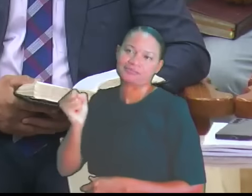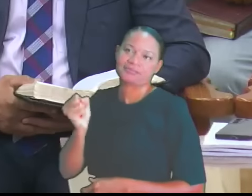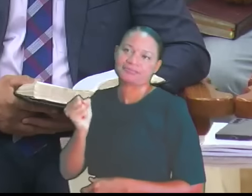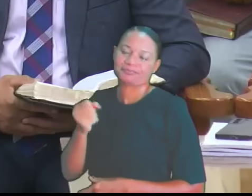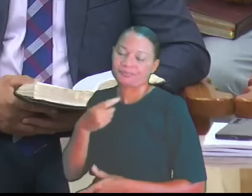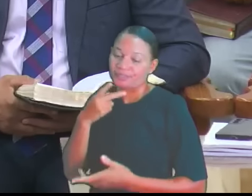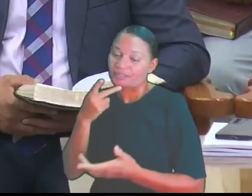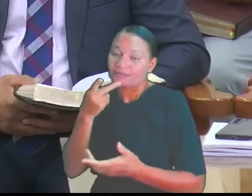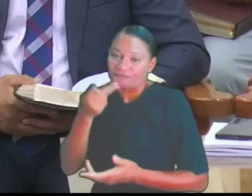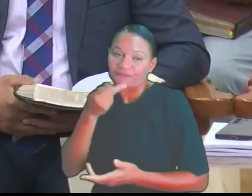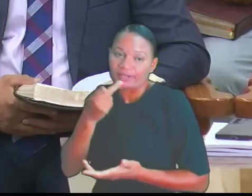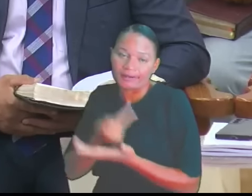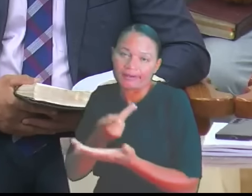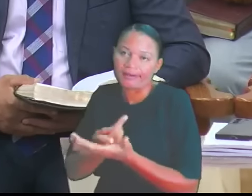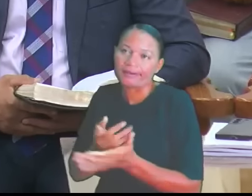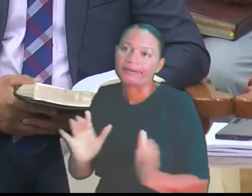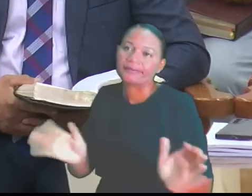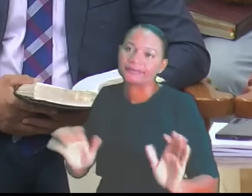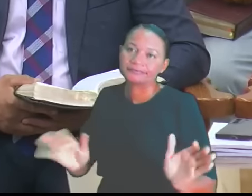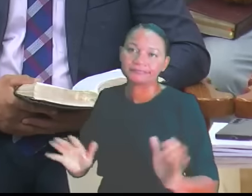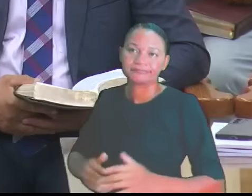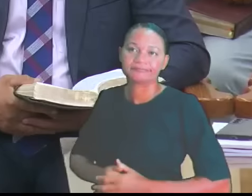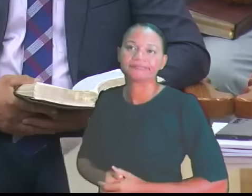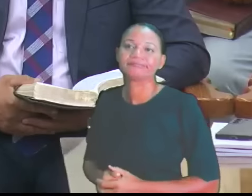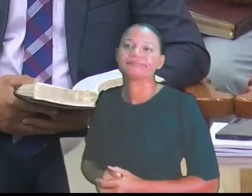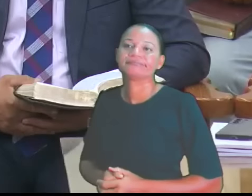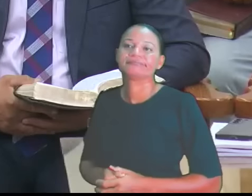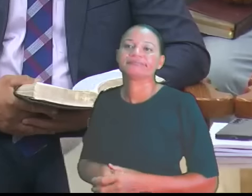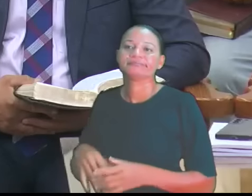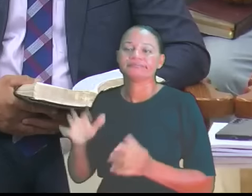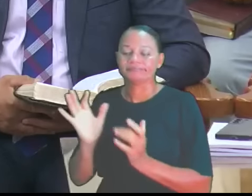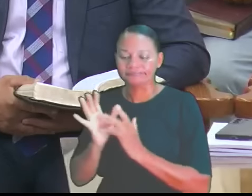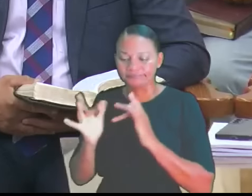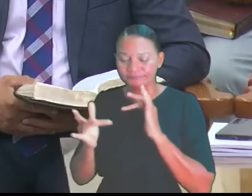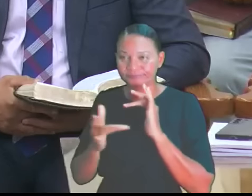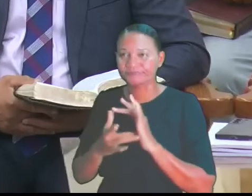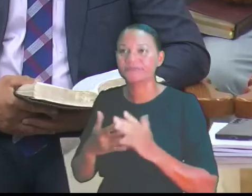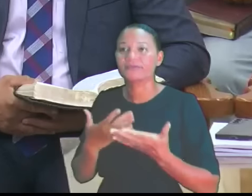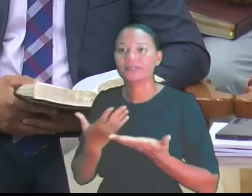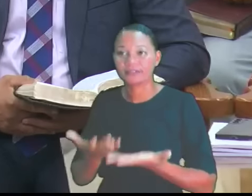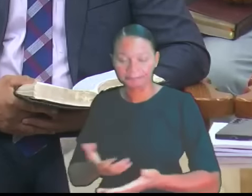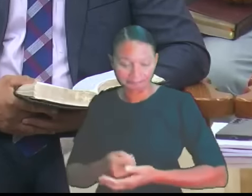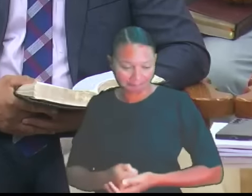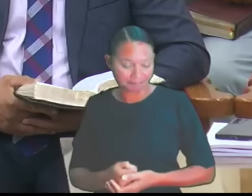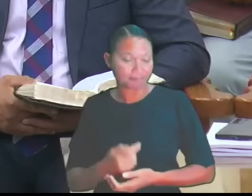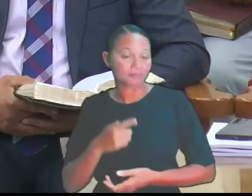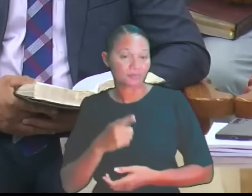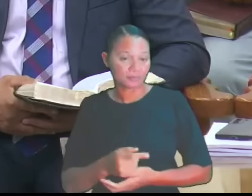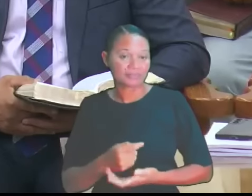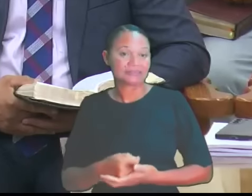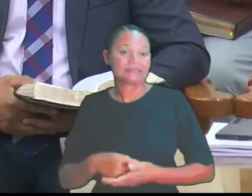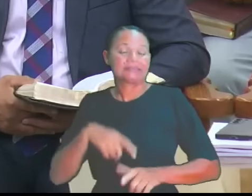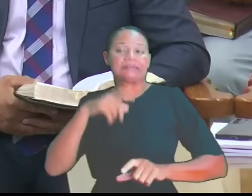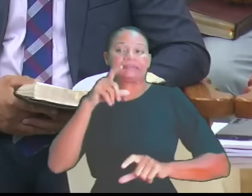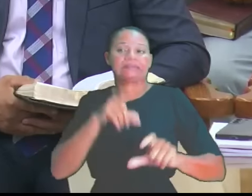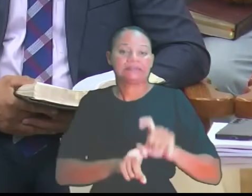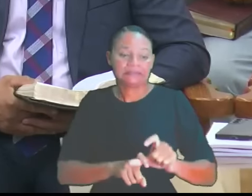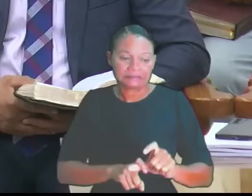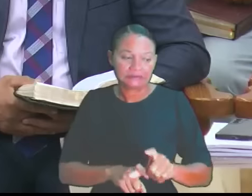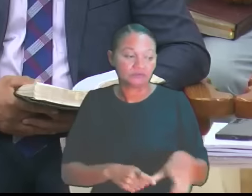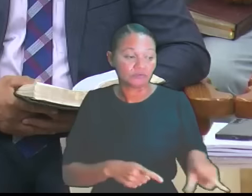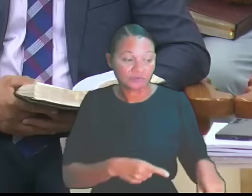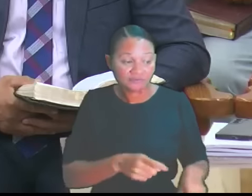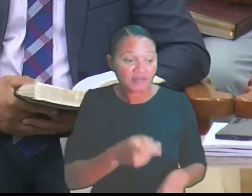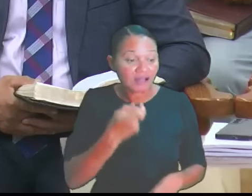errado. É. Jesus, um dia que precisou pagar uma conta alta, que era dele e de Pedro, falou: Pedro, você vai de